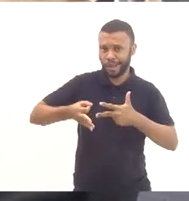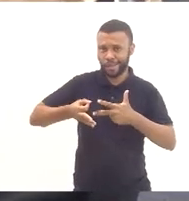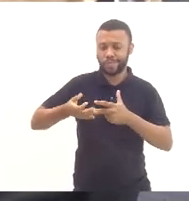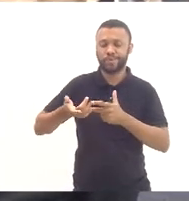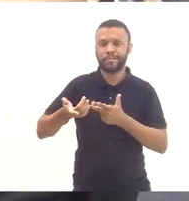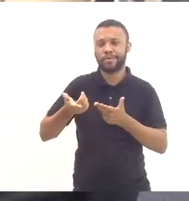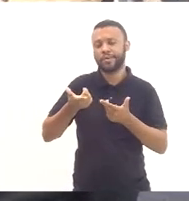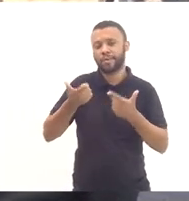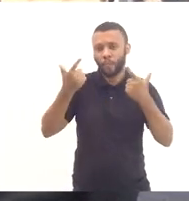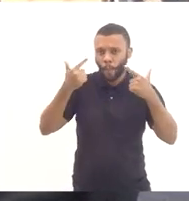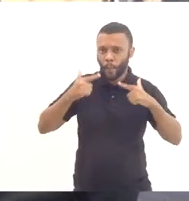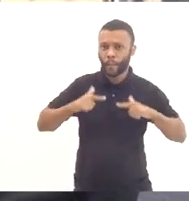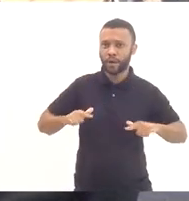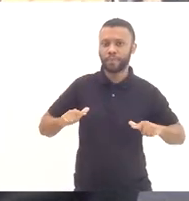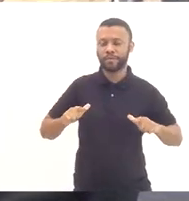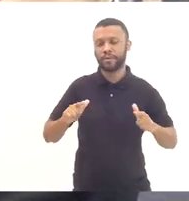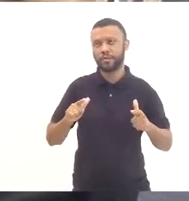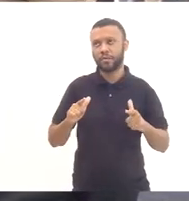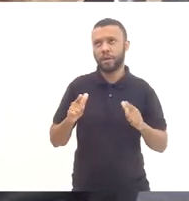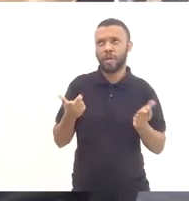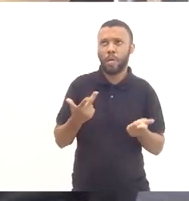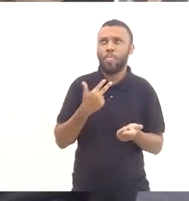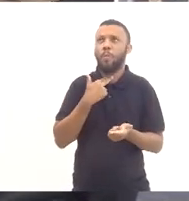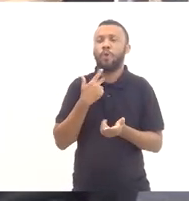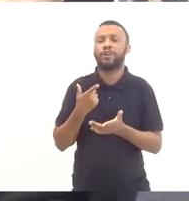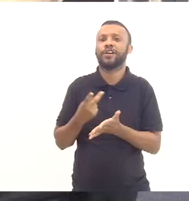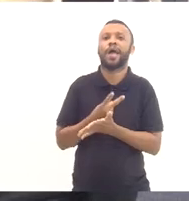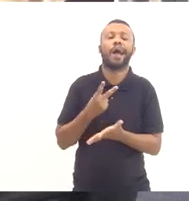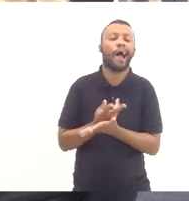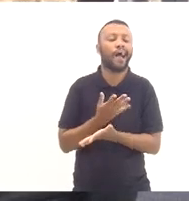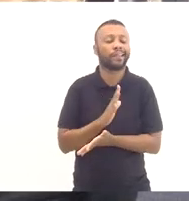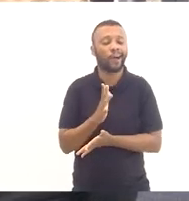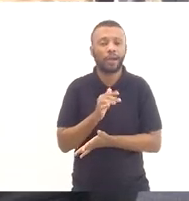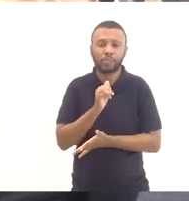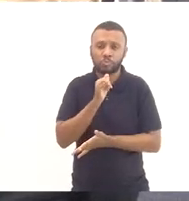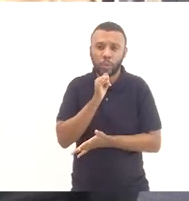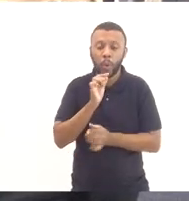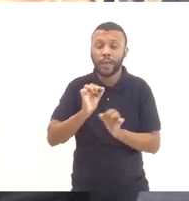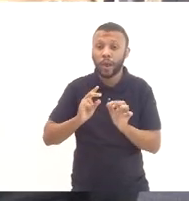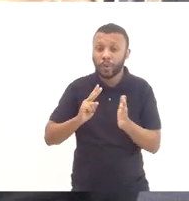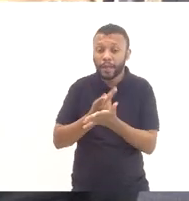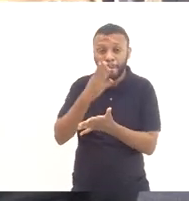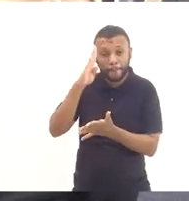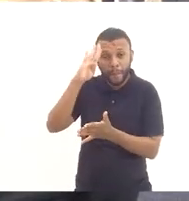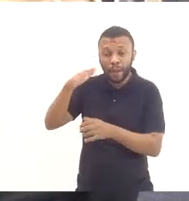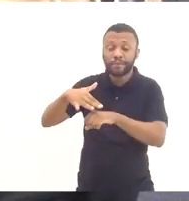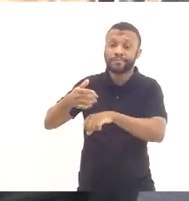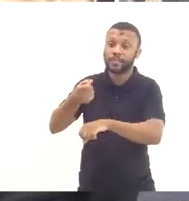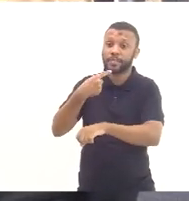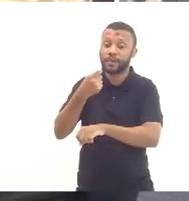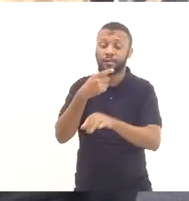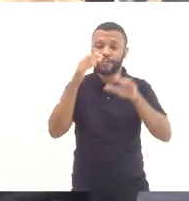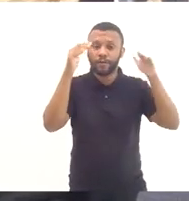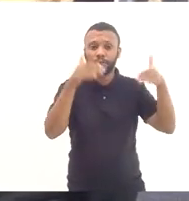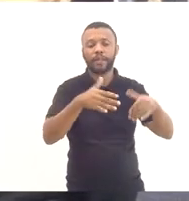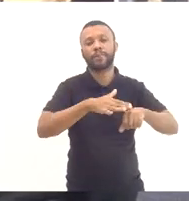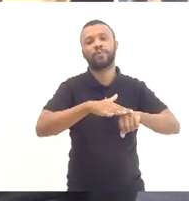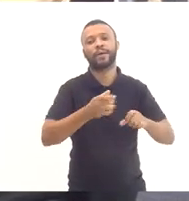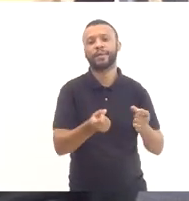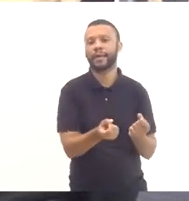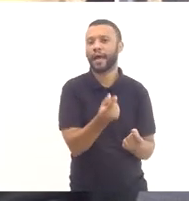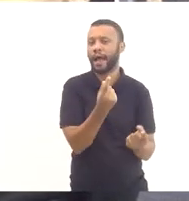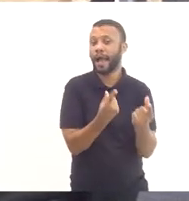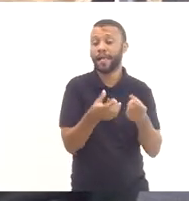isento e está imune de errar então infelizmente que acontece hoje com medicação principalmente para doença rara é que